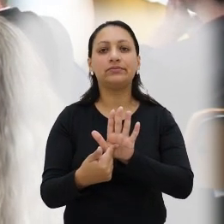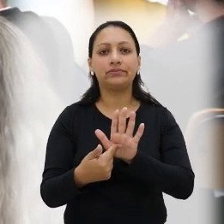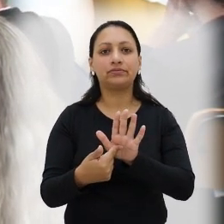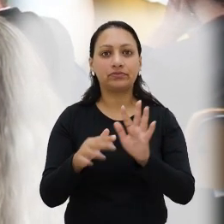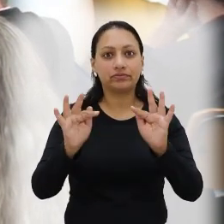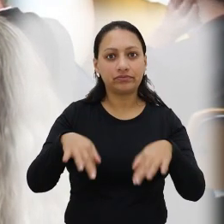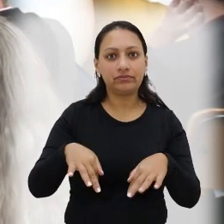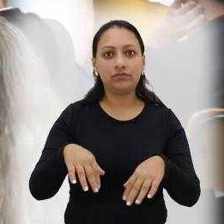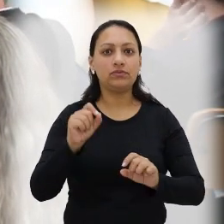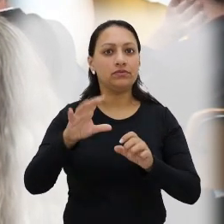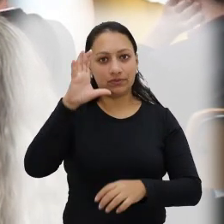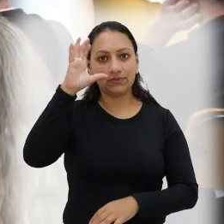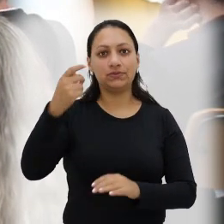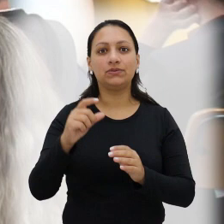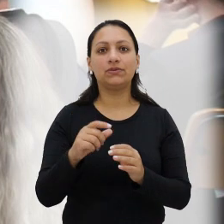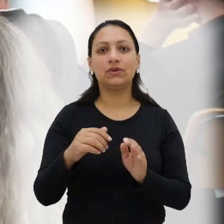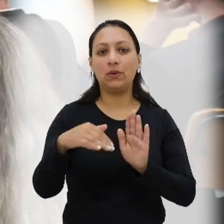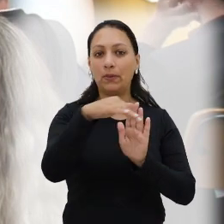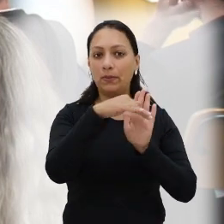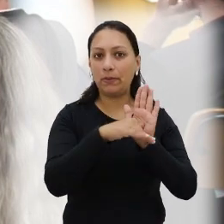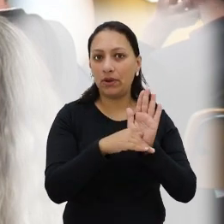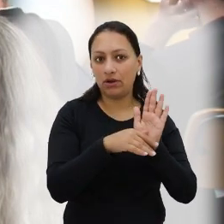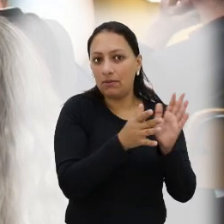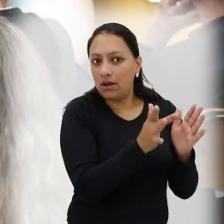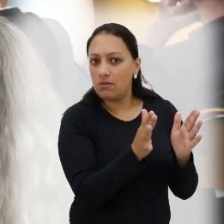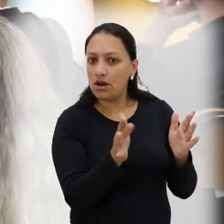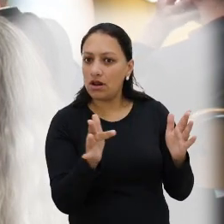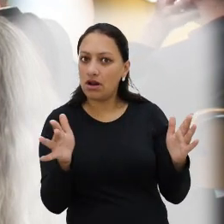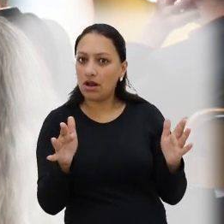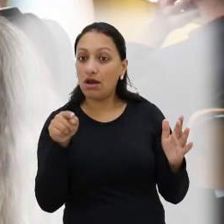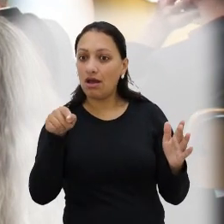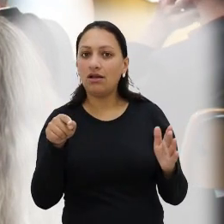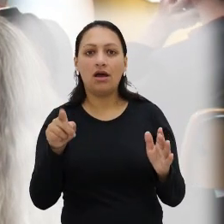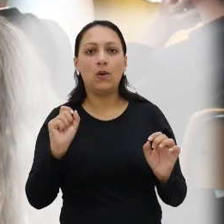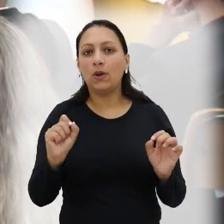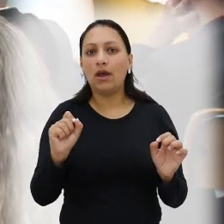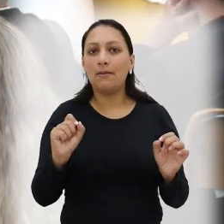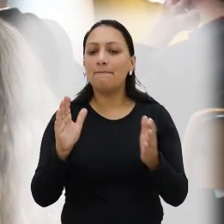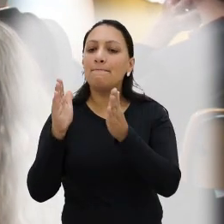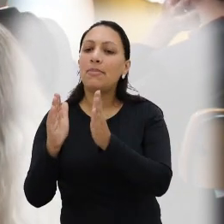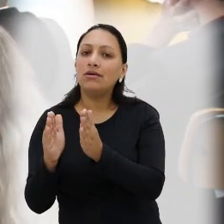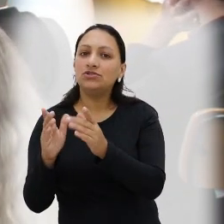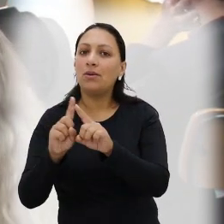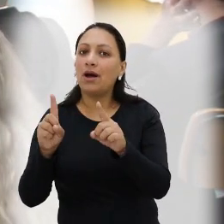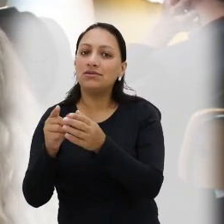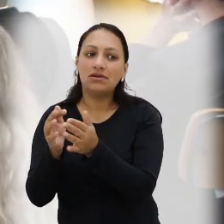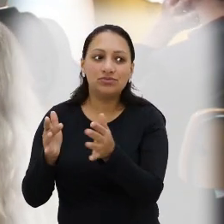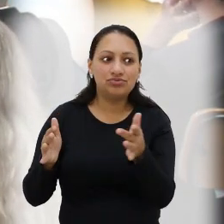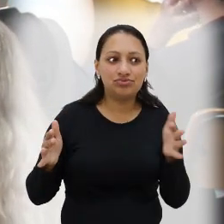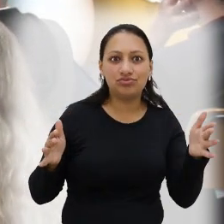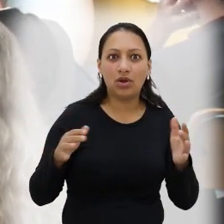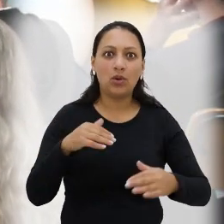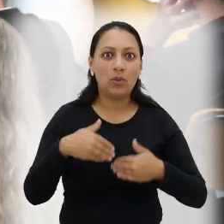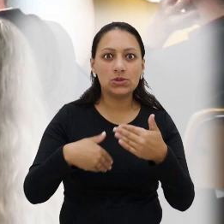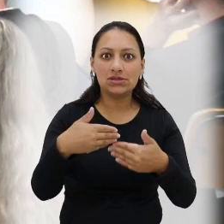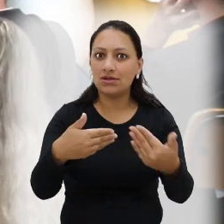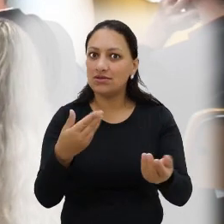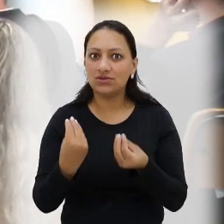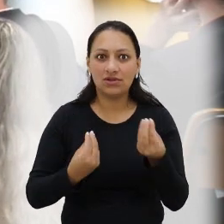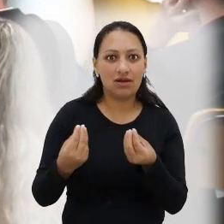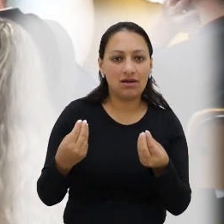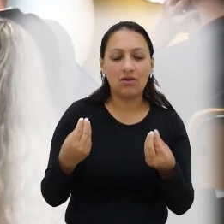longo do programa, ela é uma parte. A predominância maior é o processo como um todo. Então, observem bem